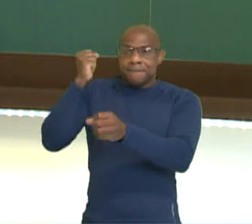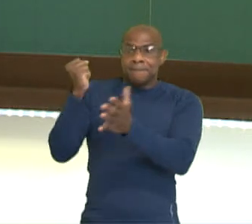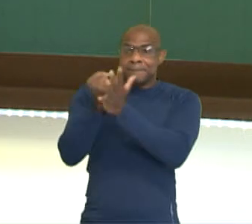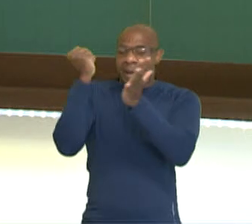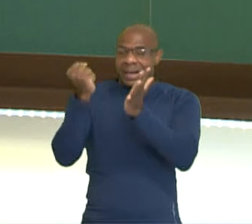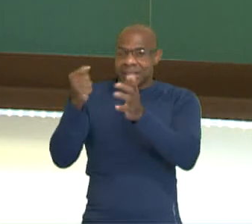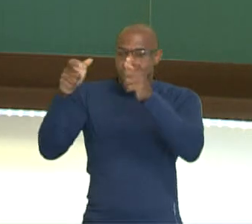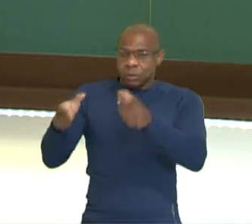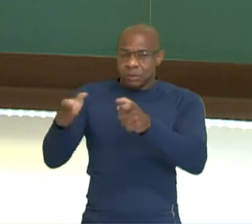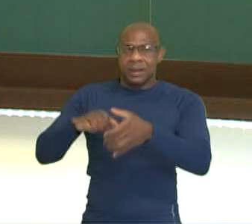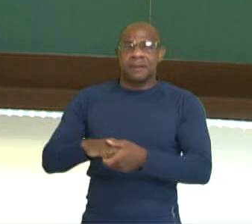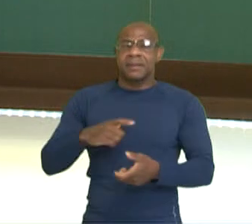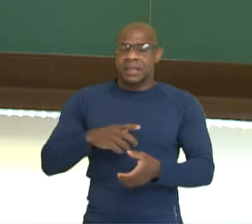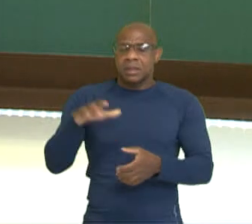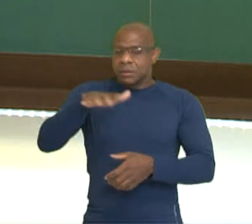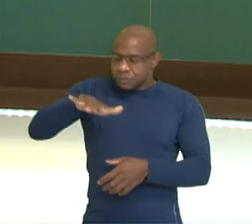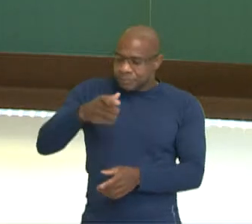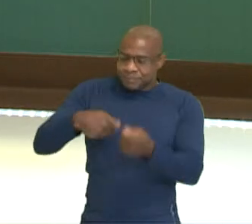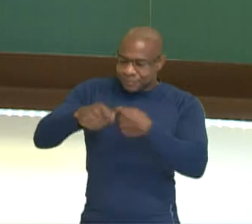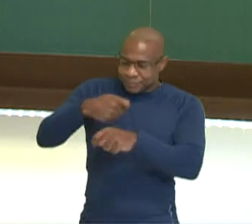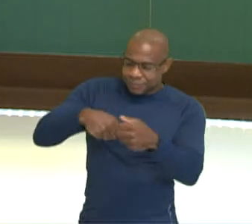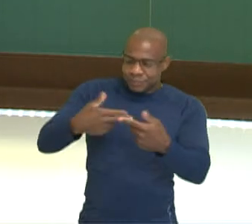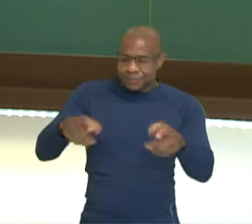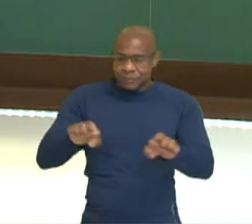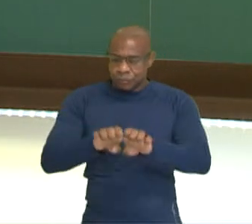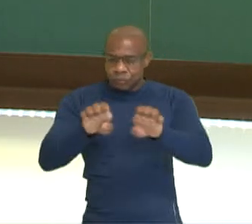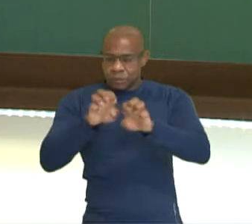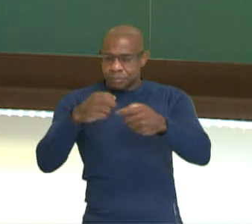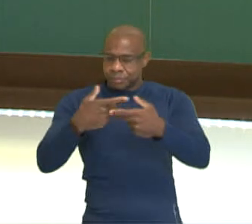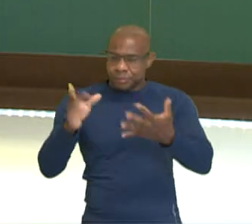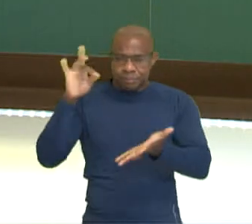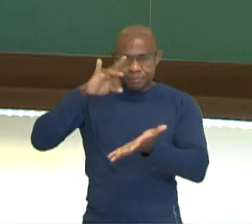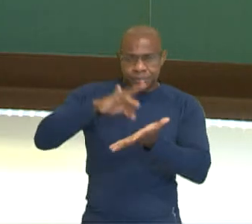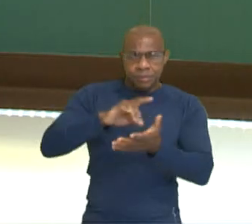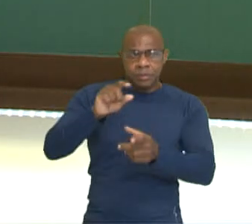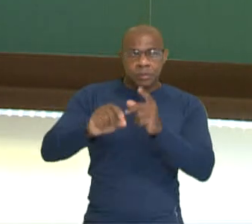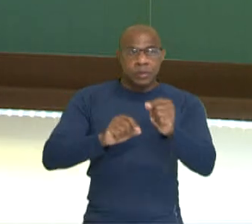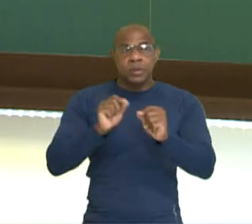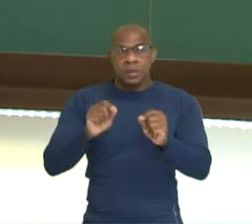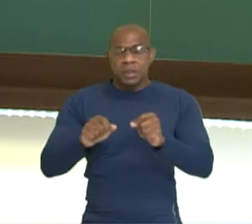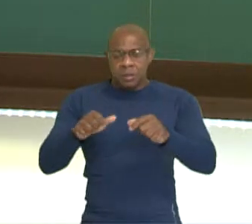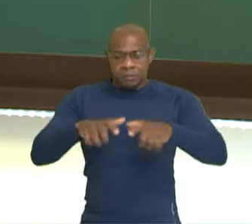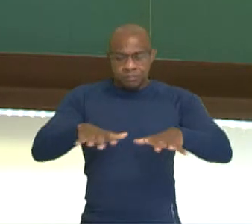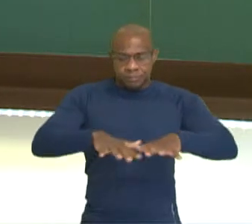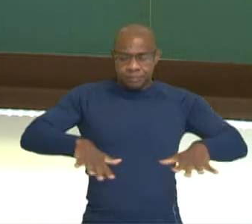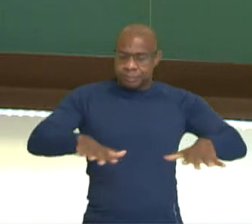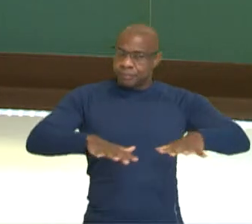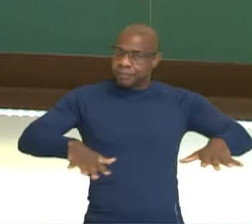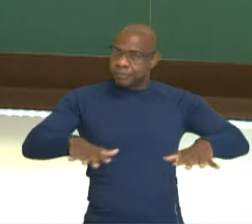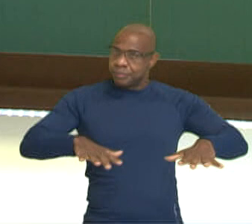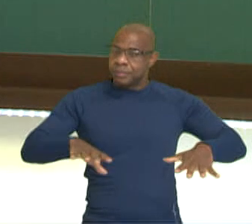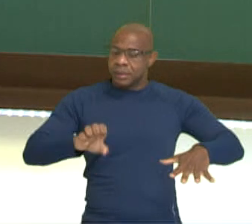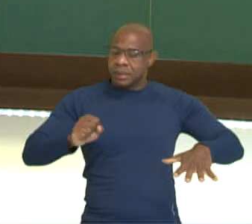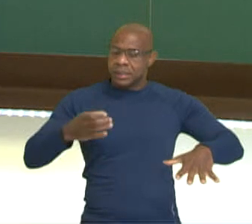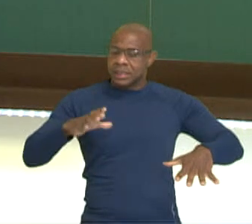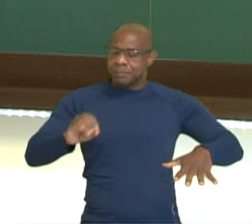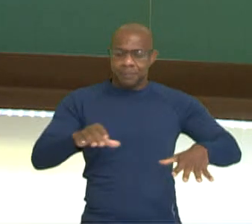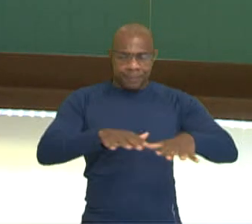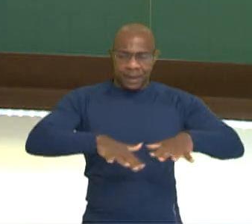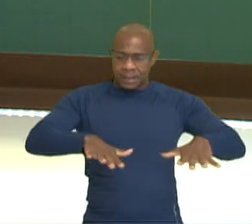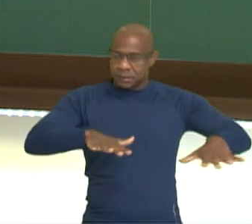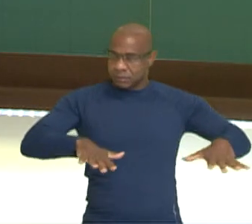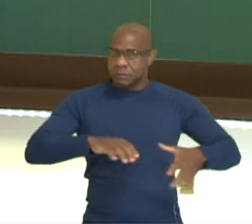área comercial, área de estrutura solidificada em termos de chão, de espaço terrestre